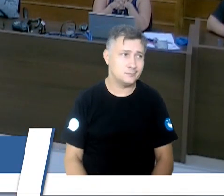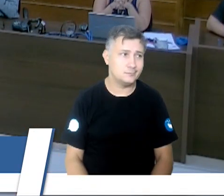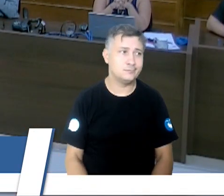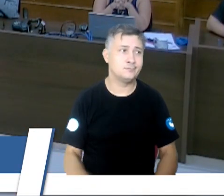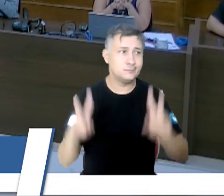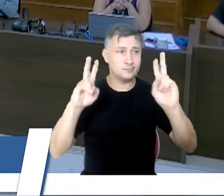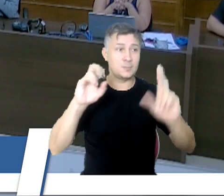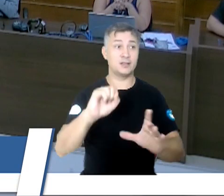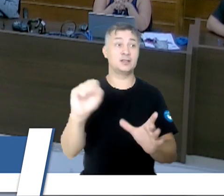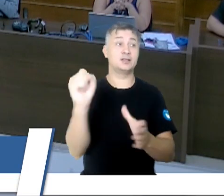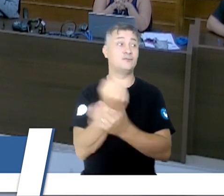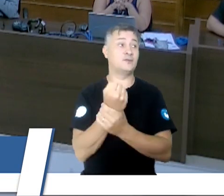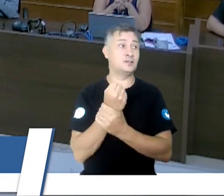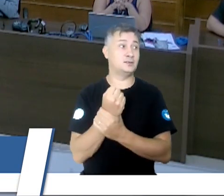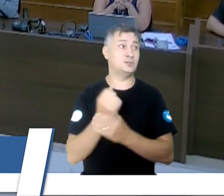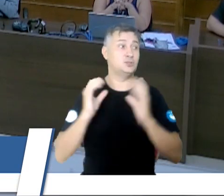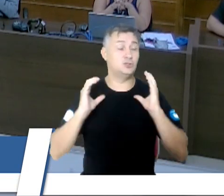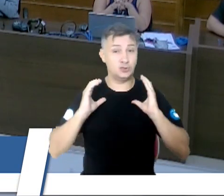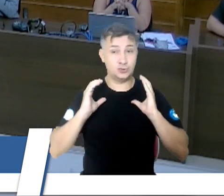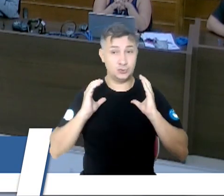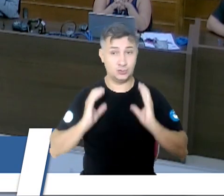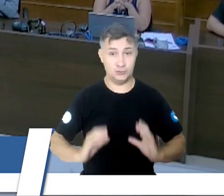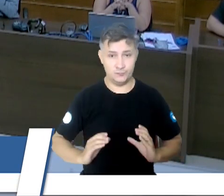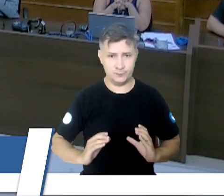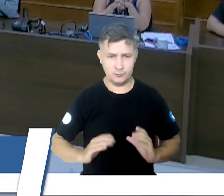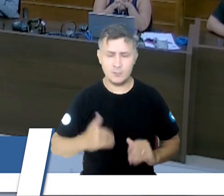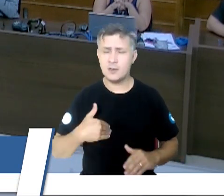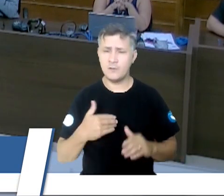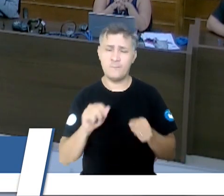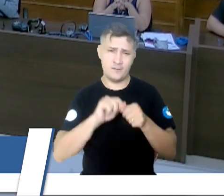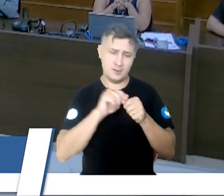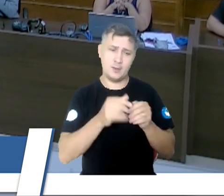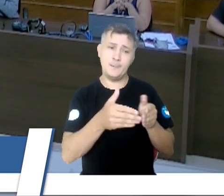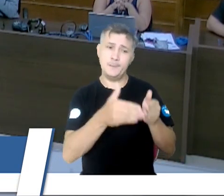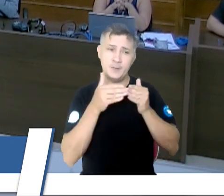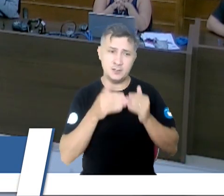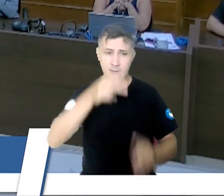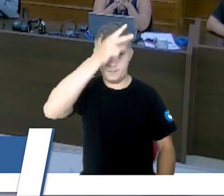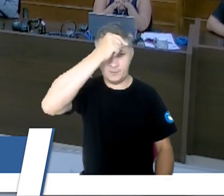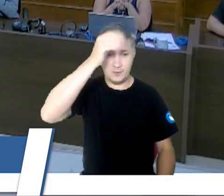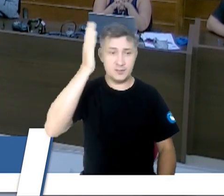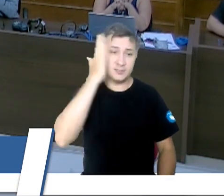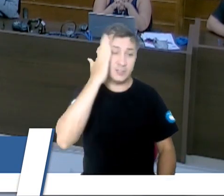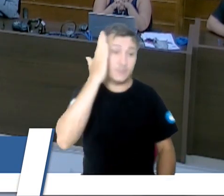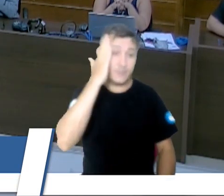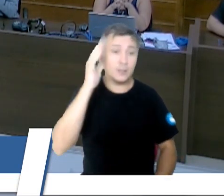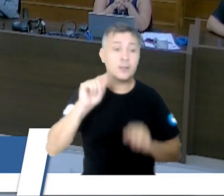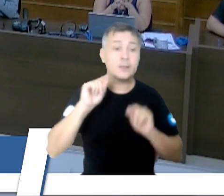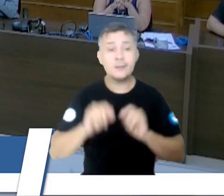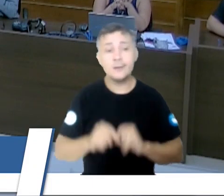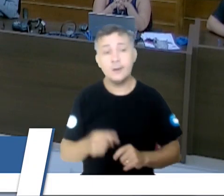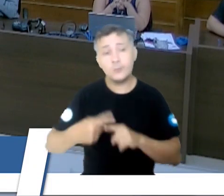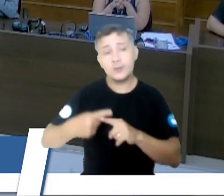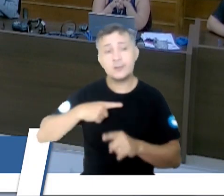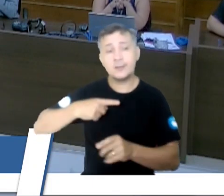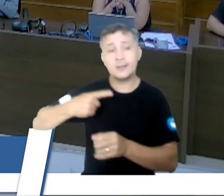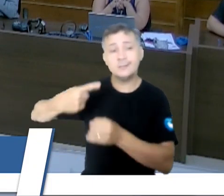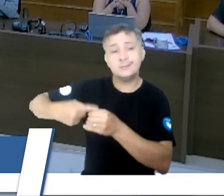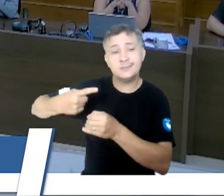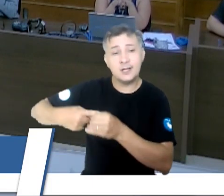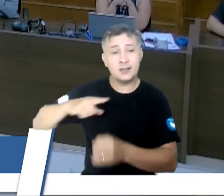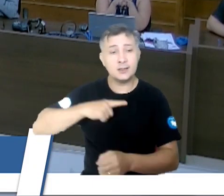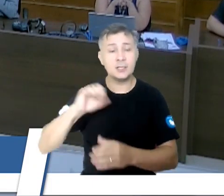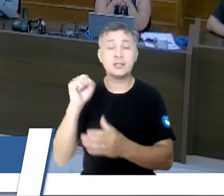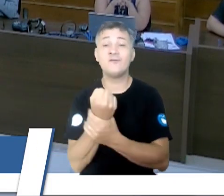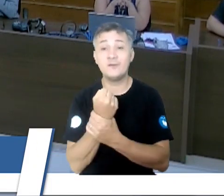né? Vou fazer um requerimento para o prefeito para saber que tem muita cidade que tem a Defesa Civil somente no papel.